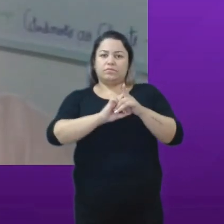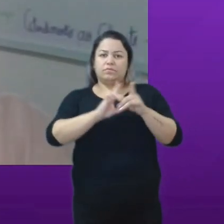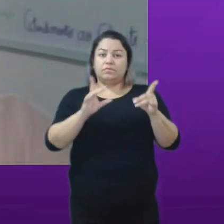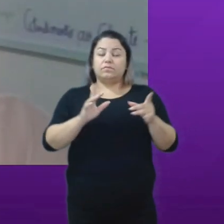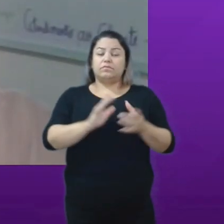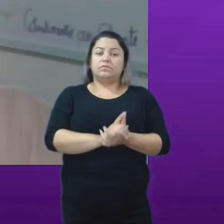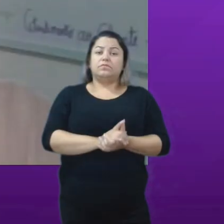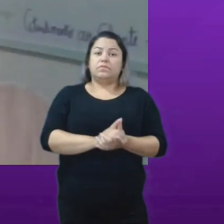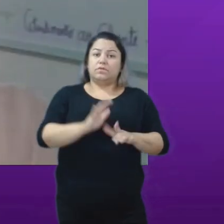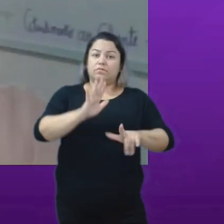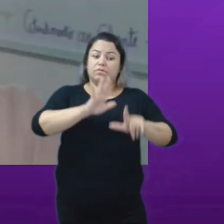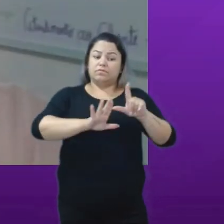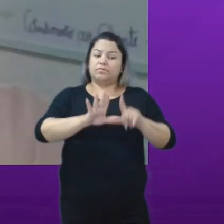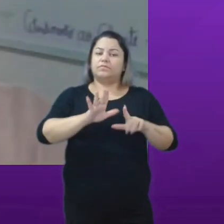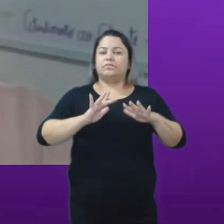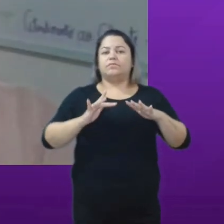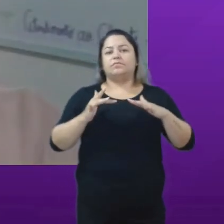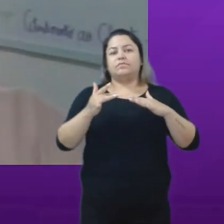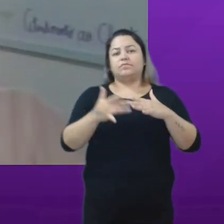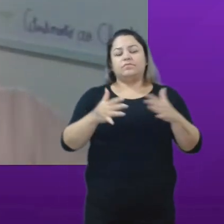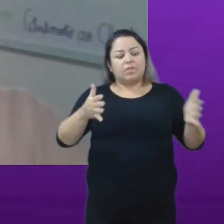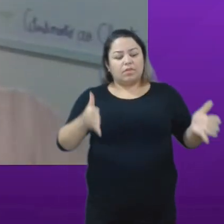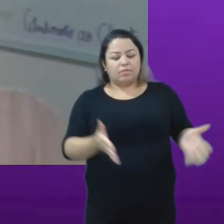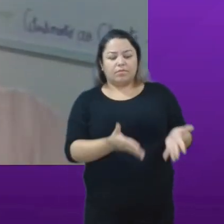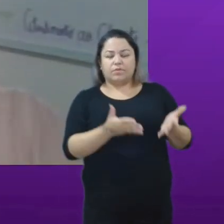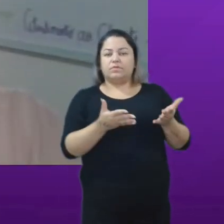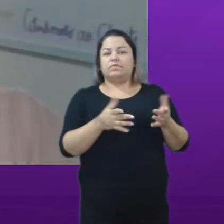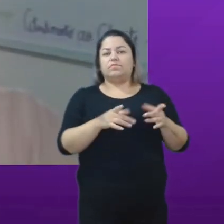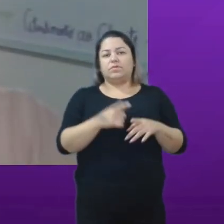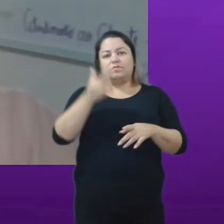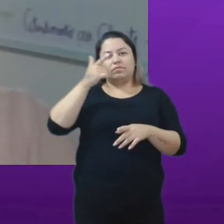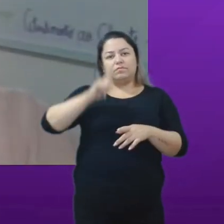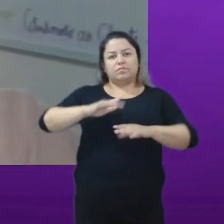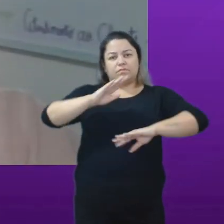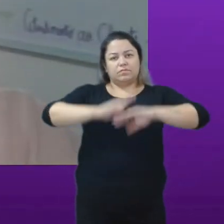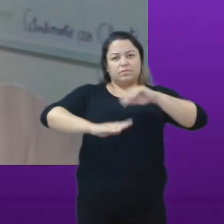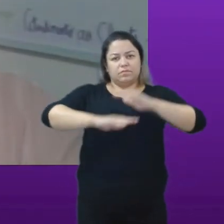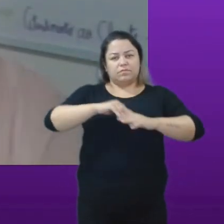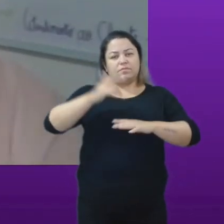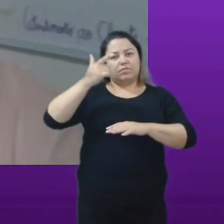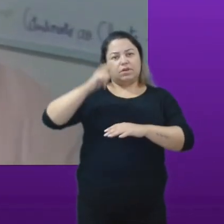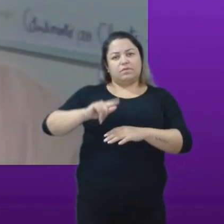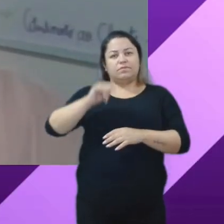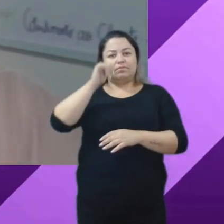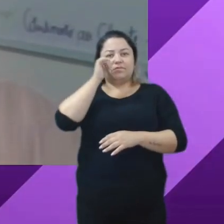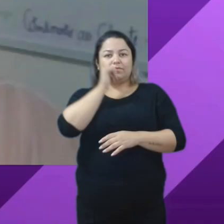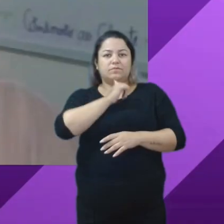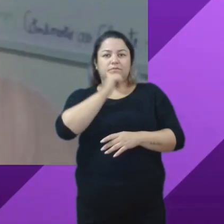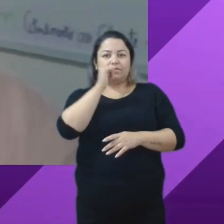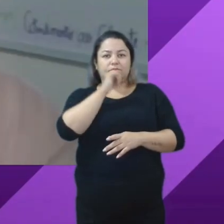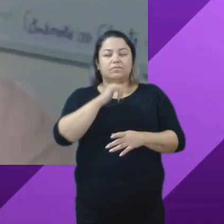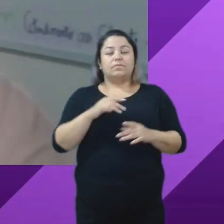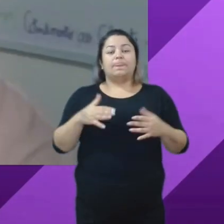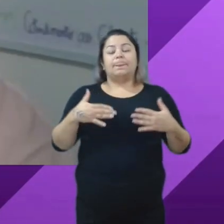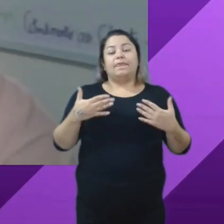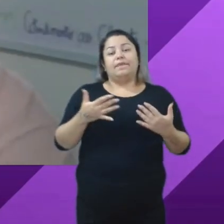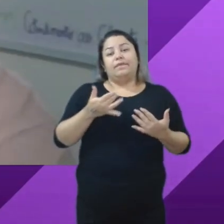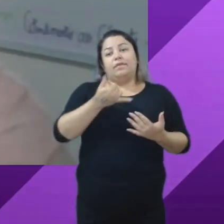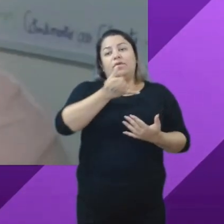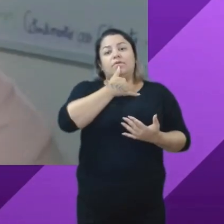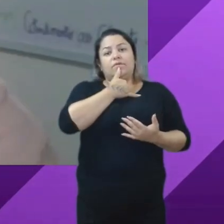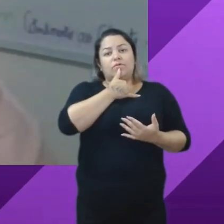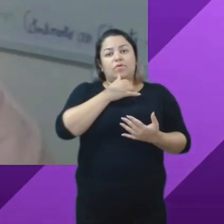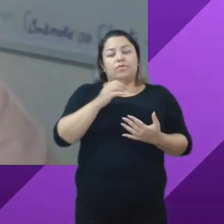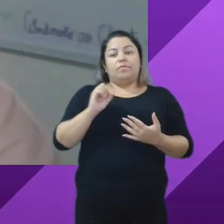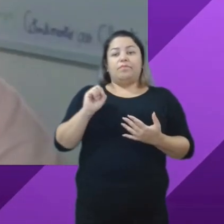plataformas digitais, empoderando, garantindo autonomia digital para outras mulheres. E aí, infelizmente, por serem